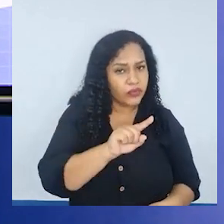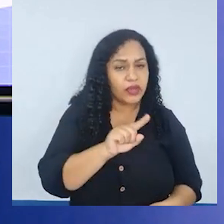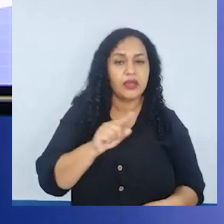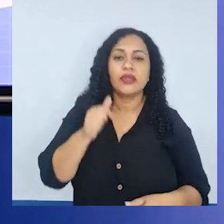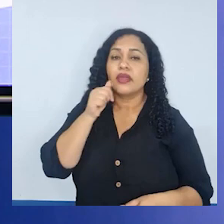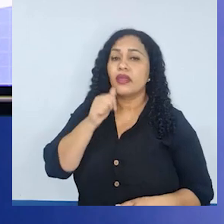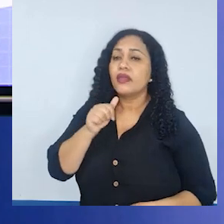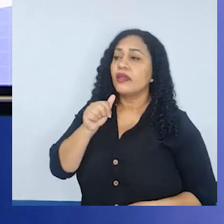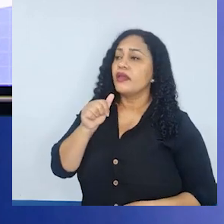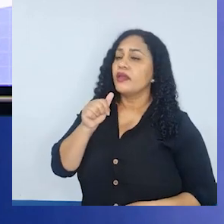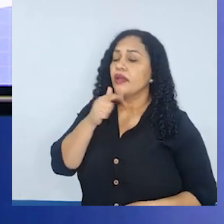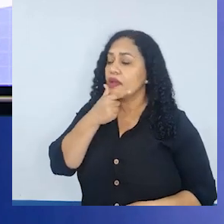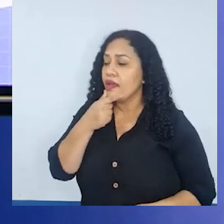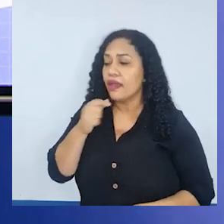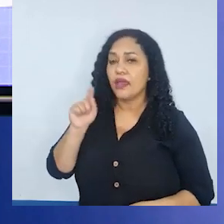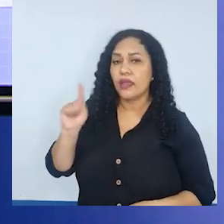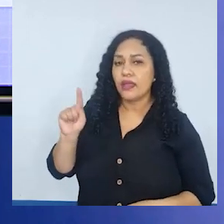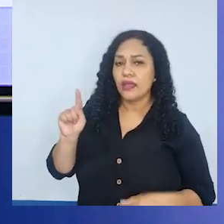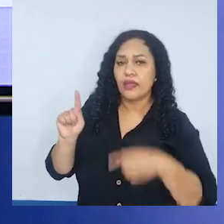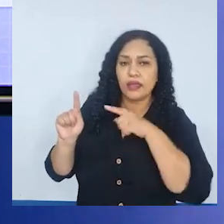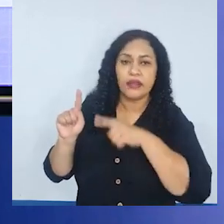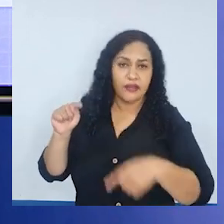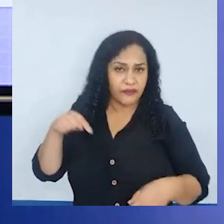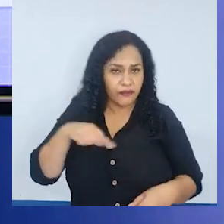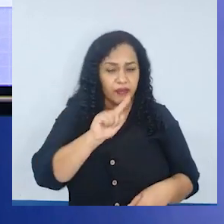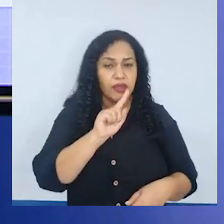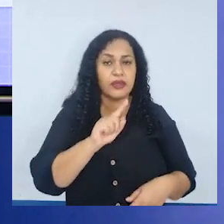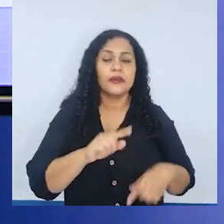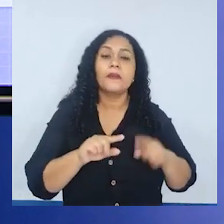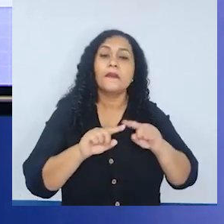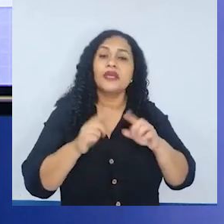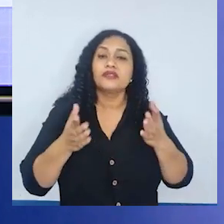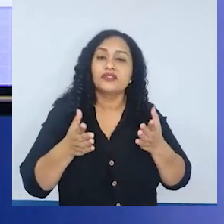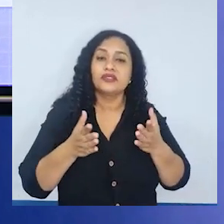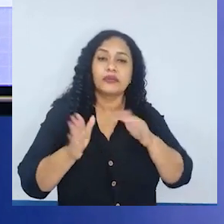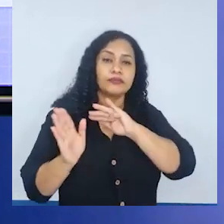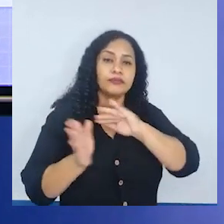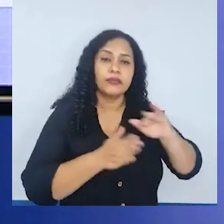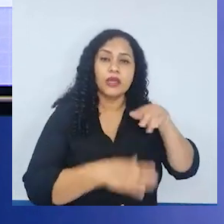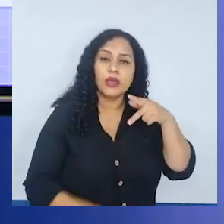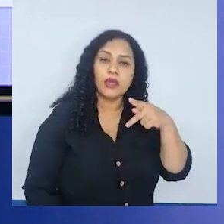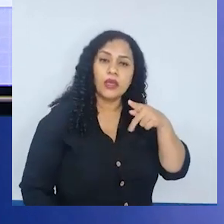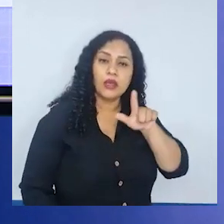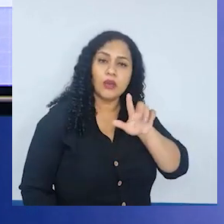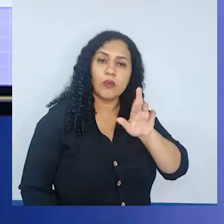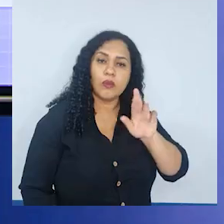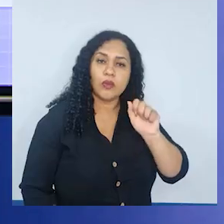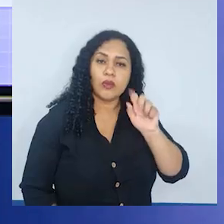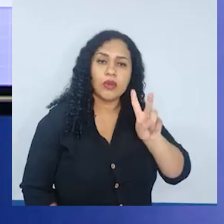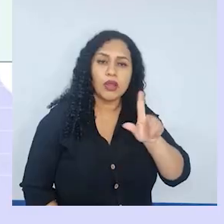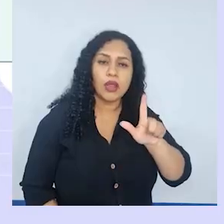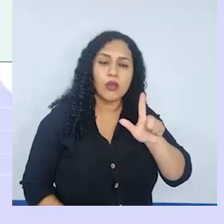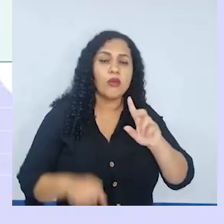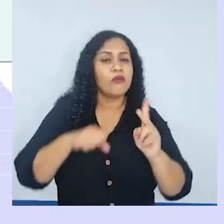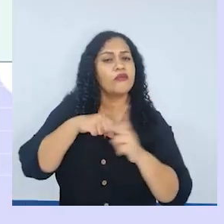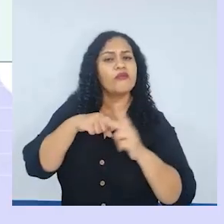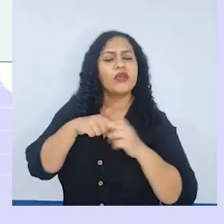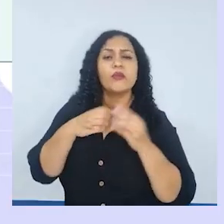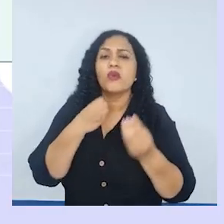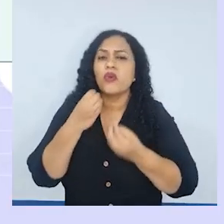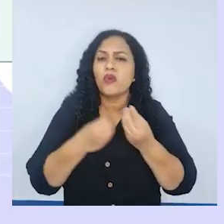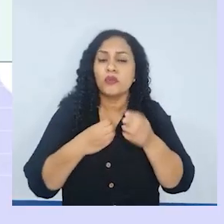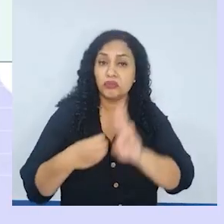ele vai. Já no plural, observe de que forma esse verbo está colocado.